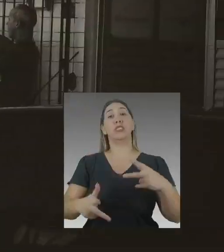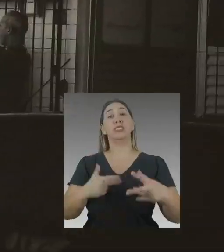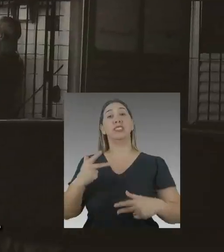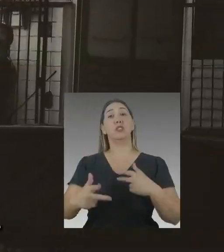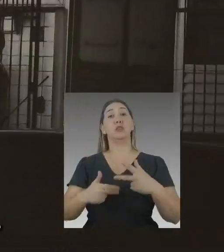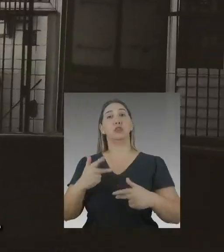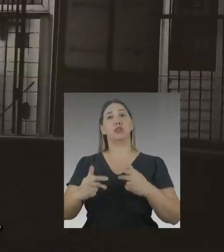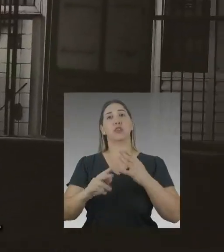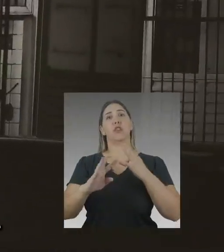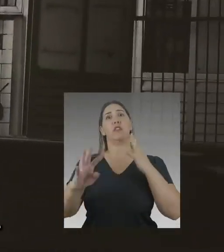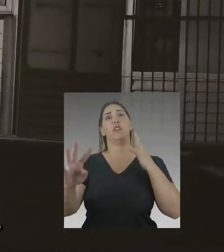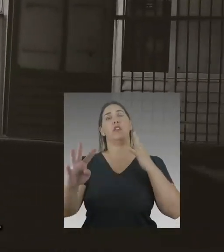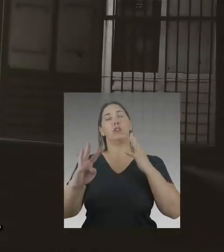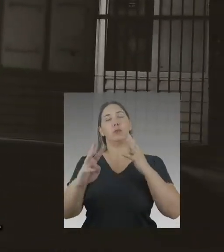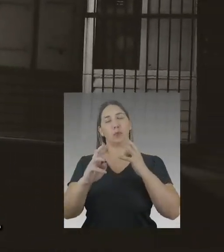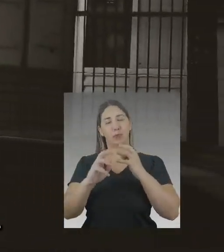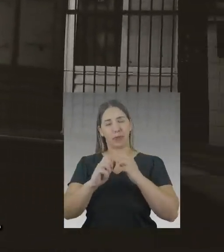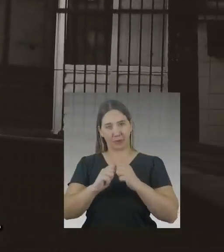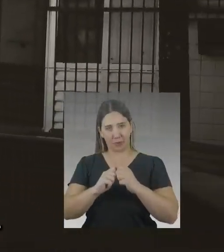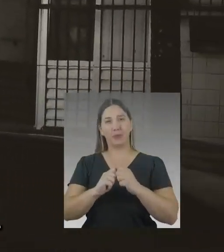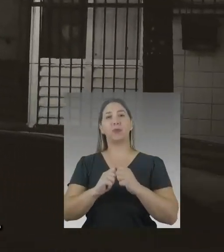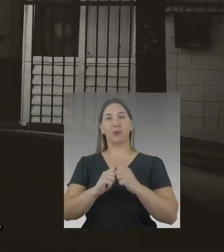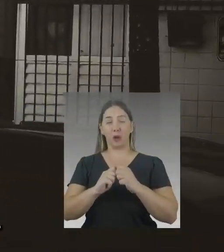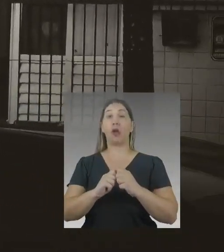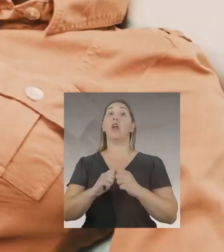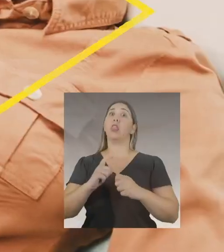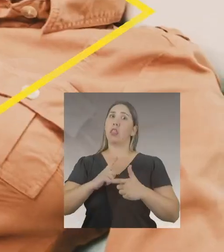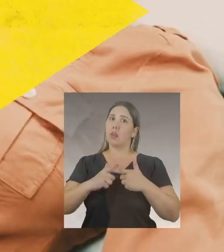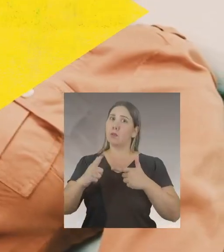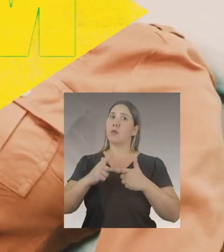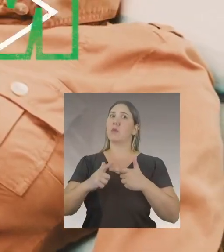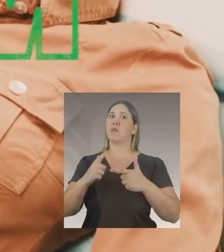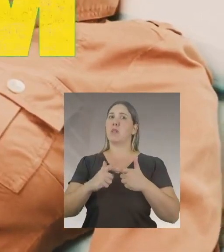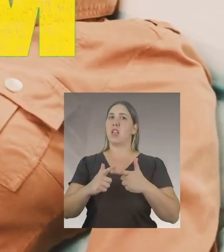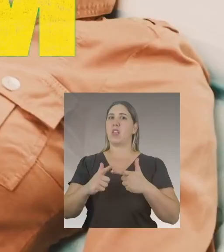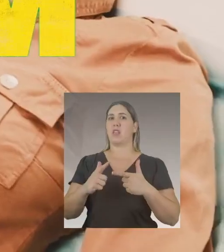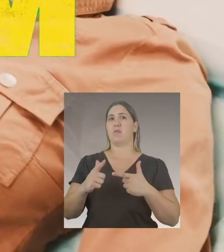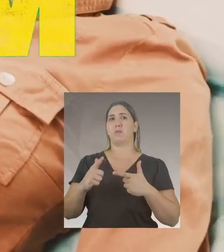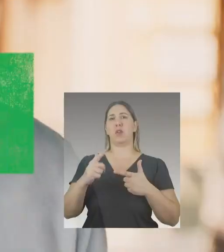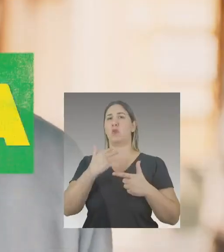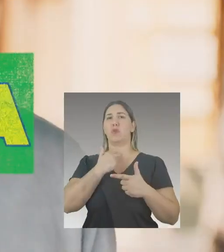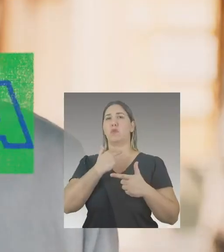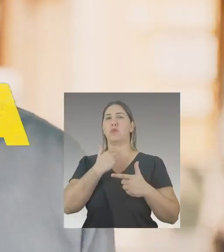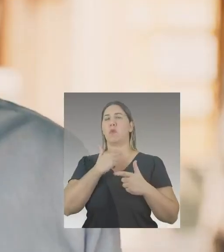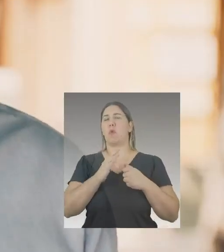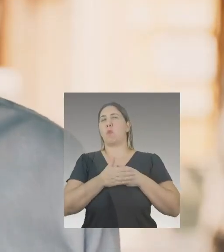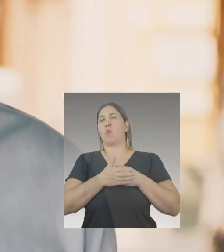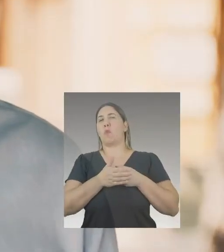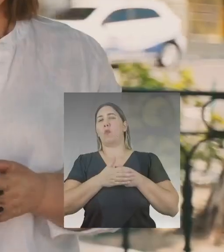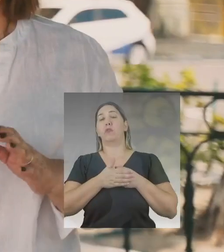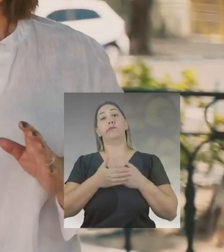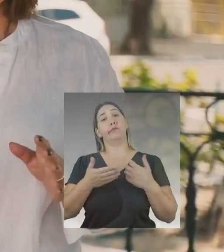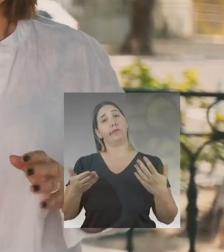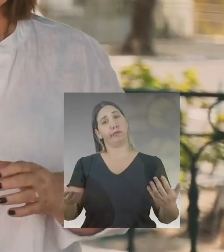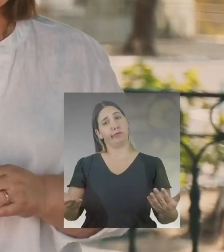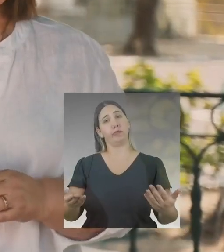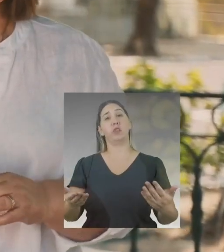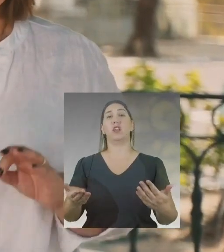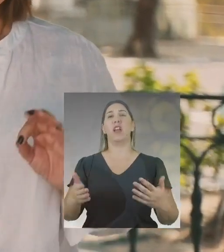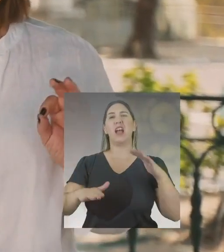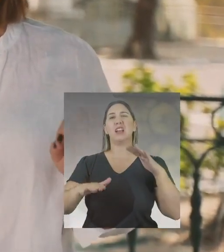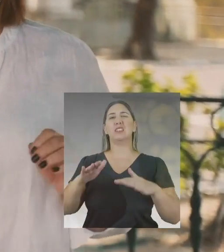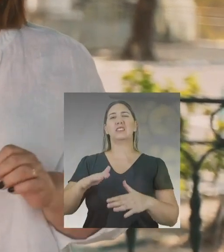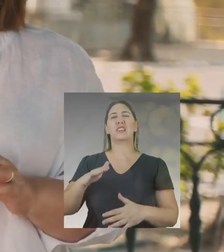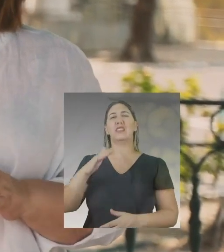cirurgias. Chega de fingir que o problema não existe. Tem que colocar tudo em ordem agora. Administrar